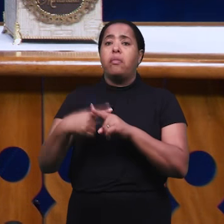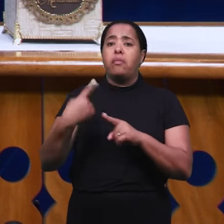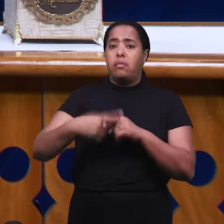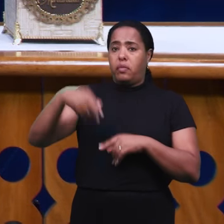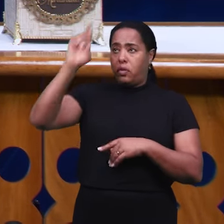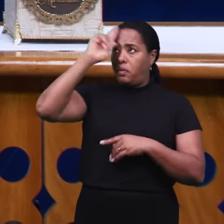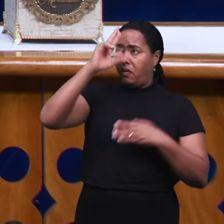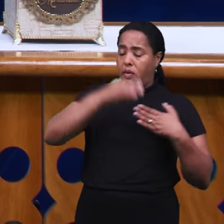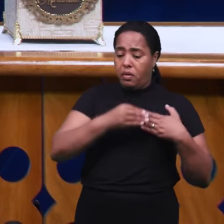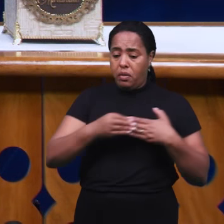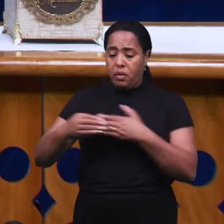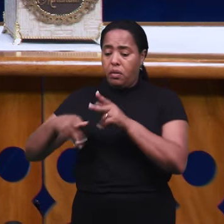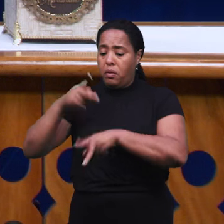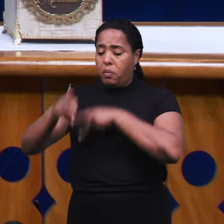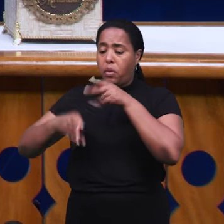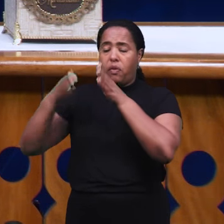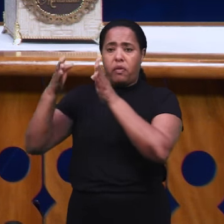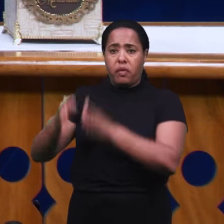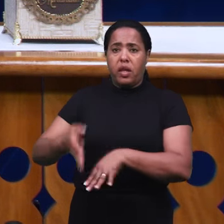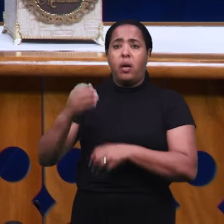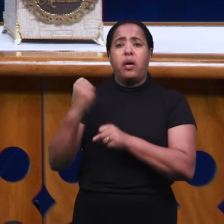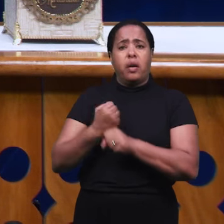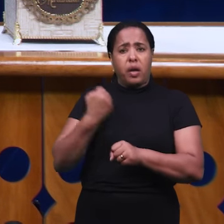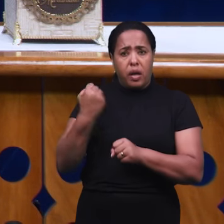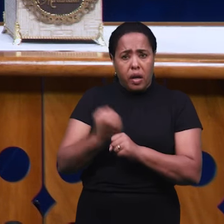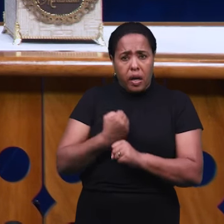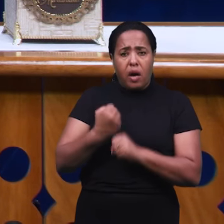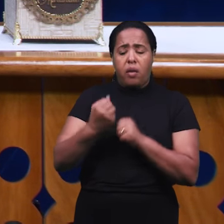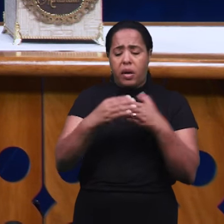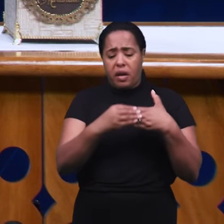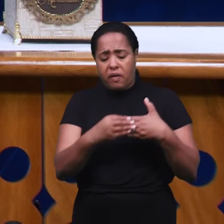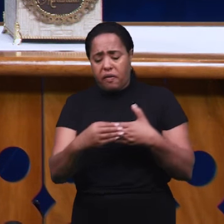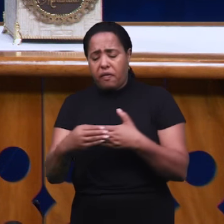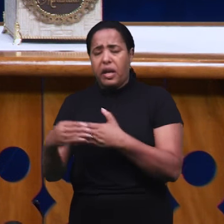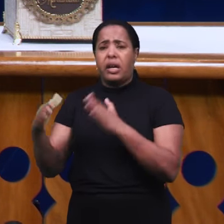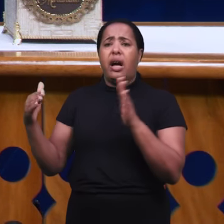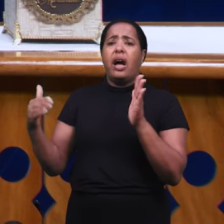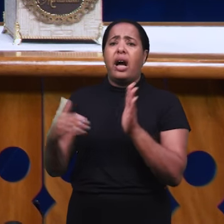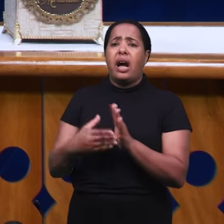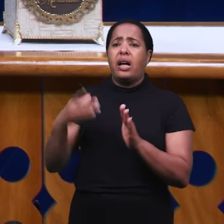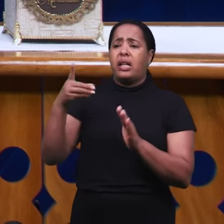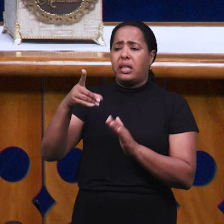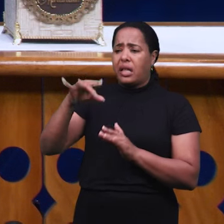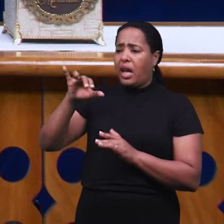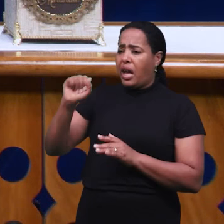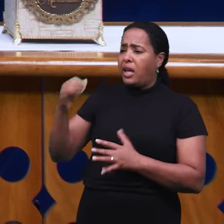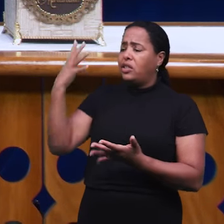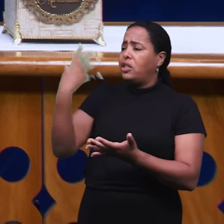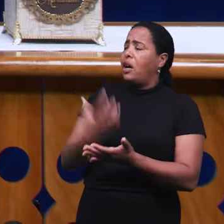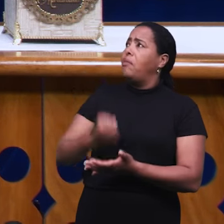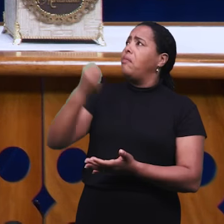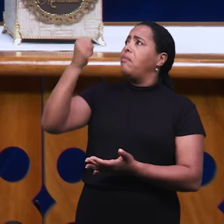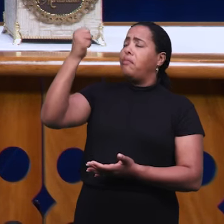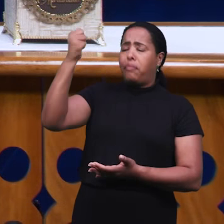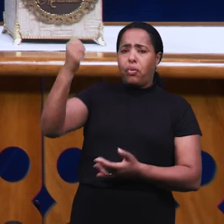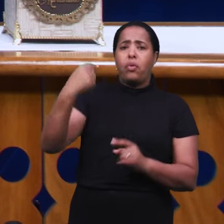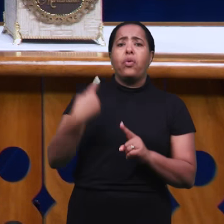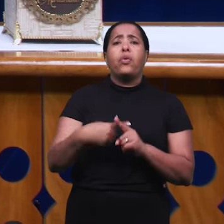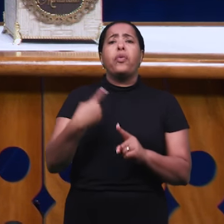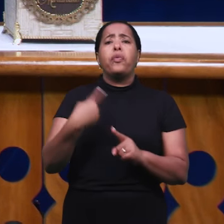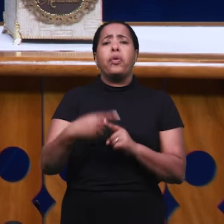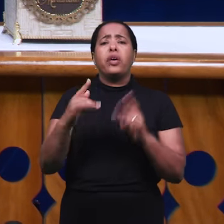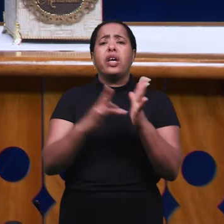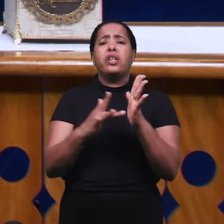dirigindo a igreja, o Senhor está dirigindo a sua obra, e Ele vai guiá-la até o dia do arrebatamento,